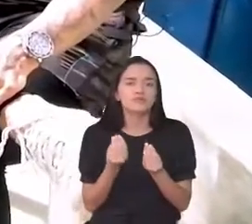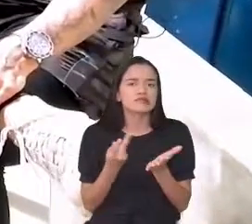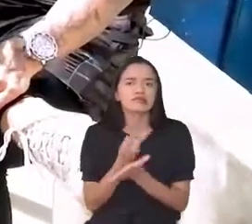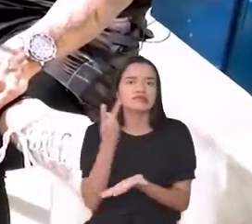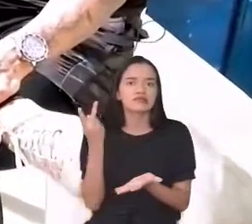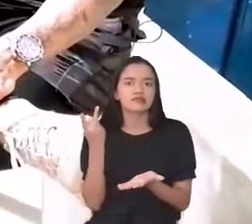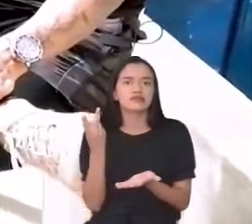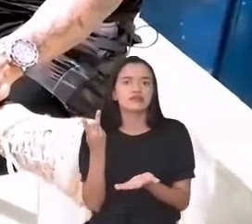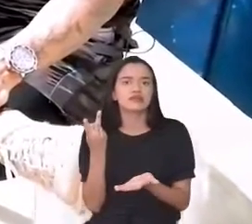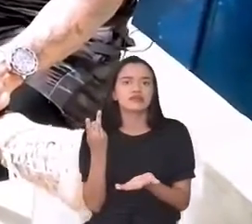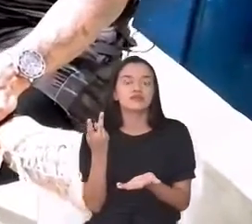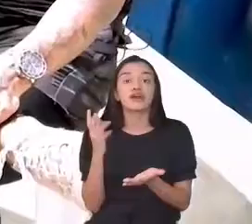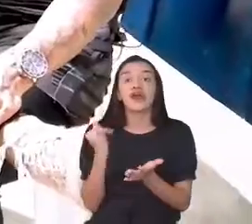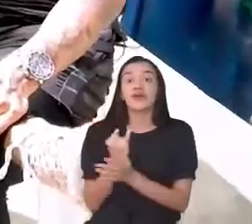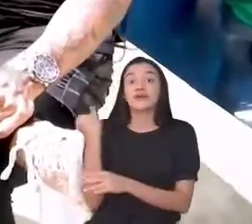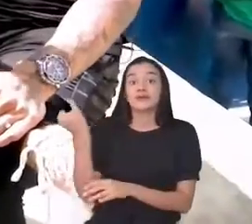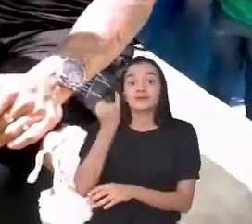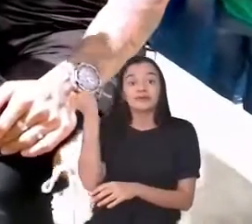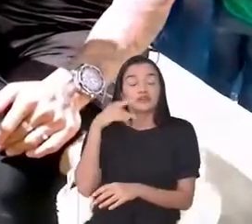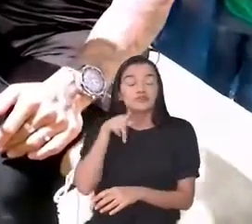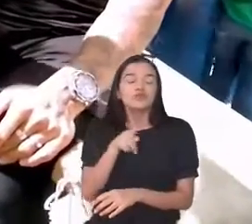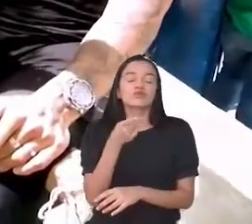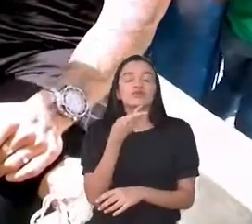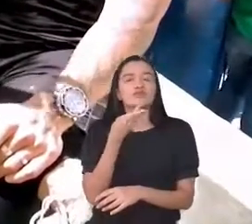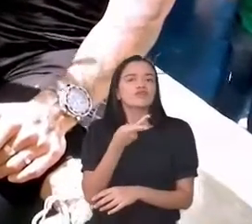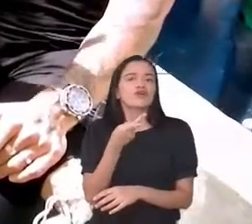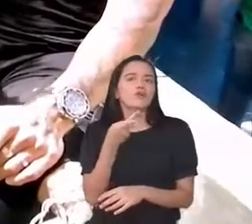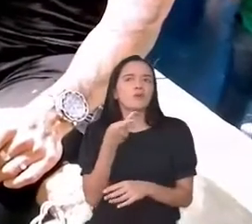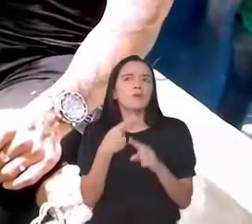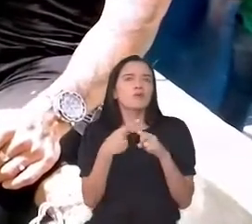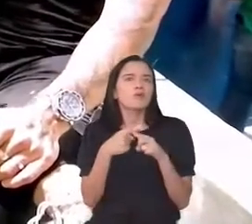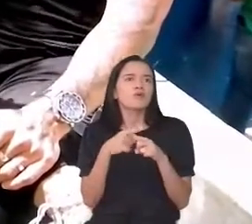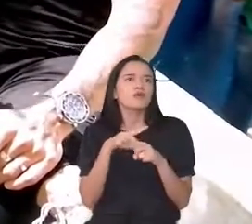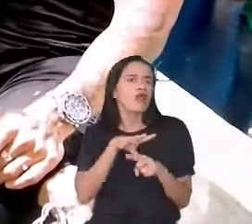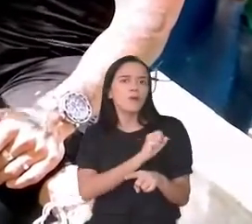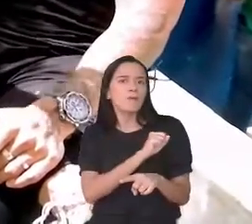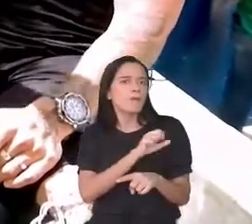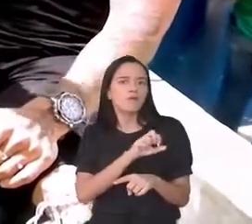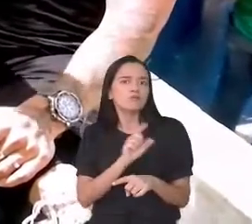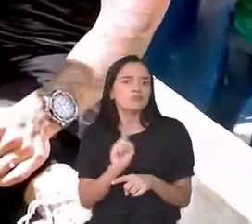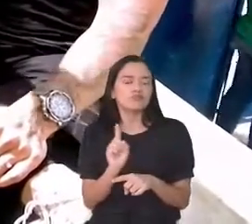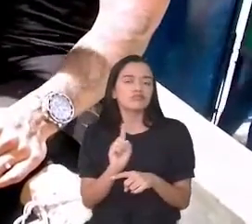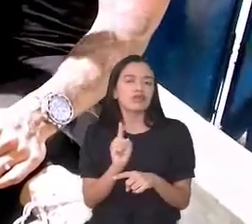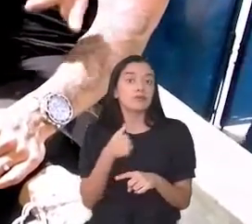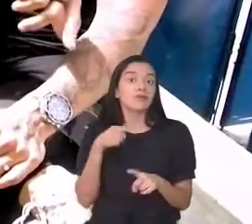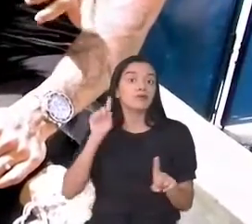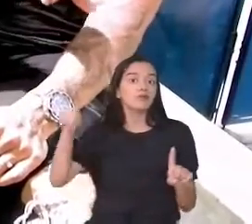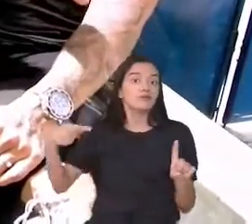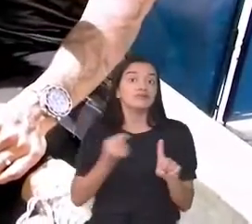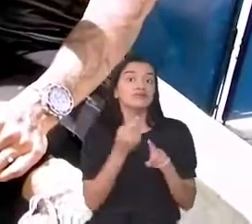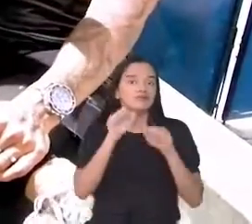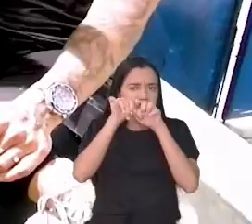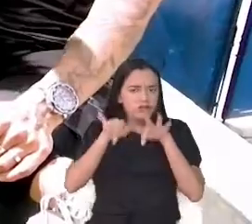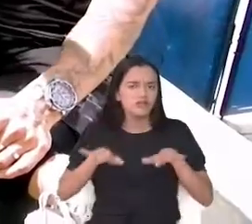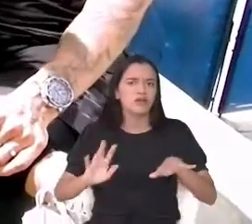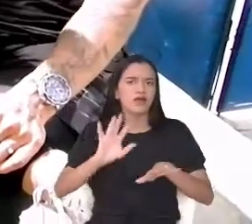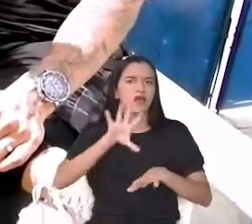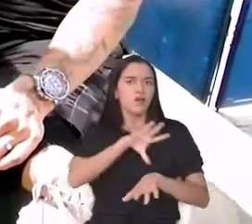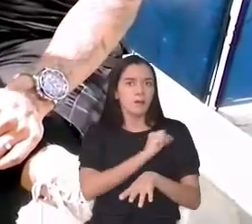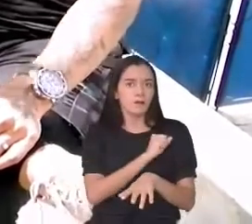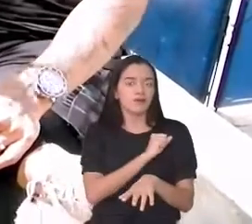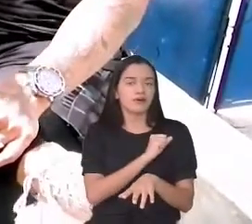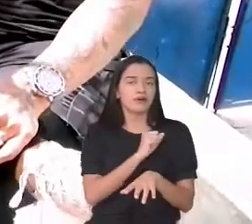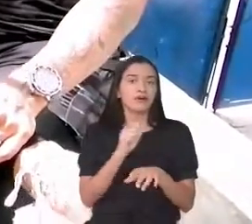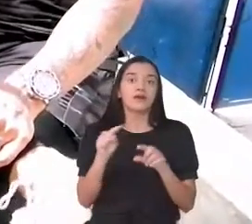falou uma coisa muito importante. Você falou, por que não o amor? Eu digo até, inclusive, que o meu objetivo era espalhar o amor. E aí